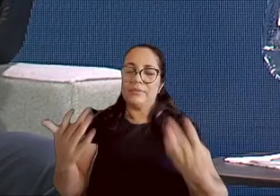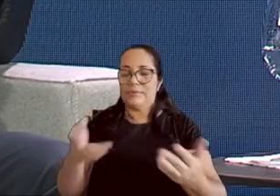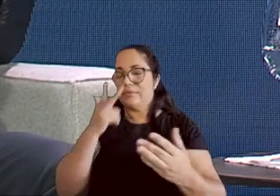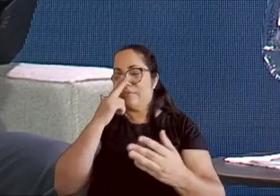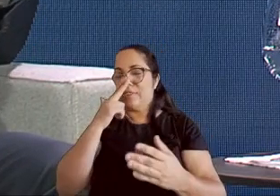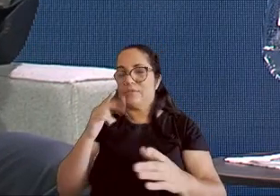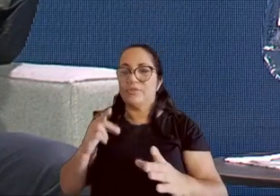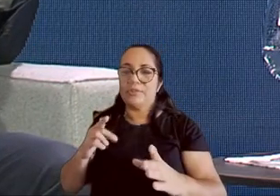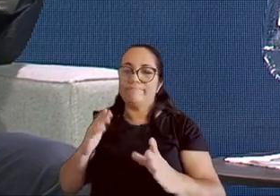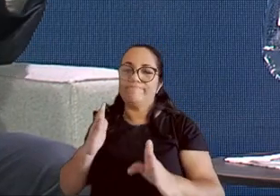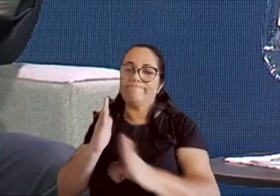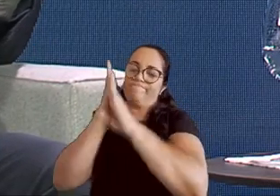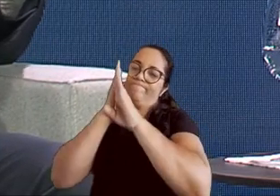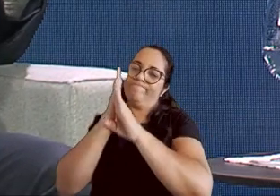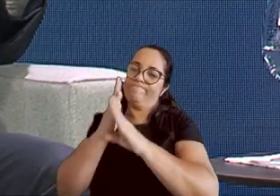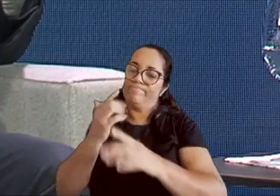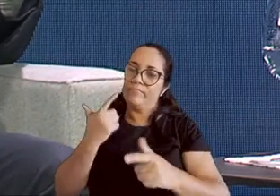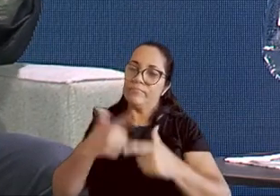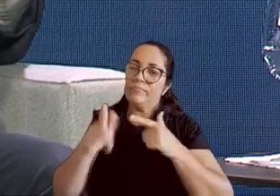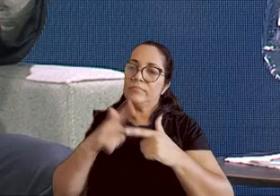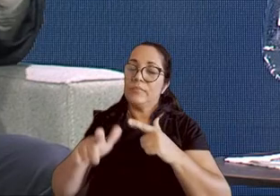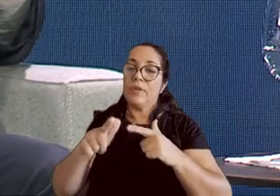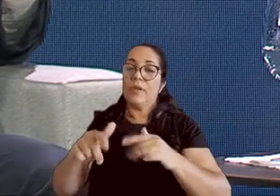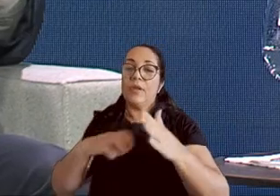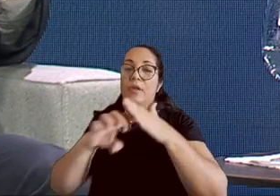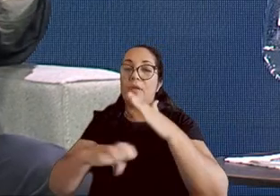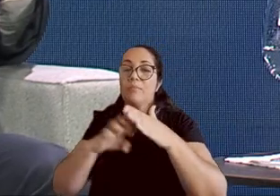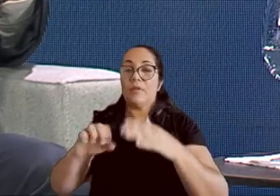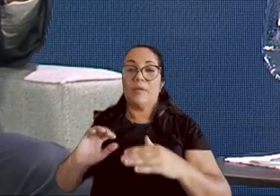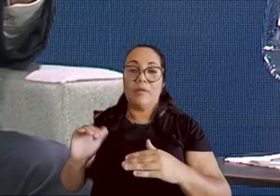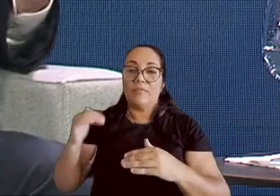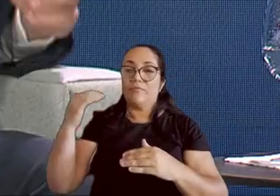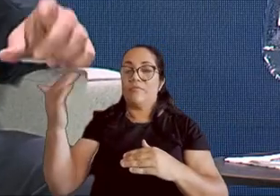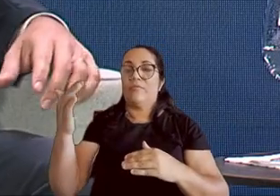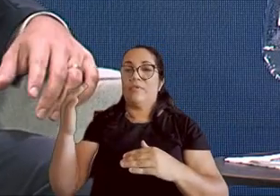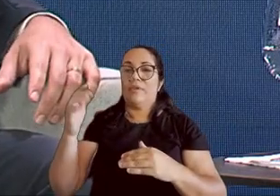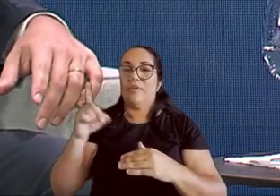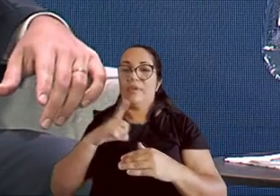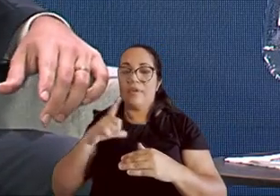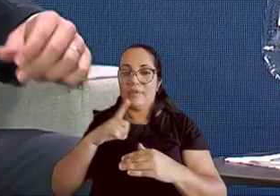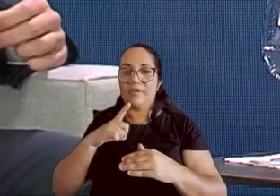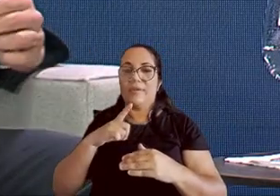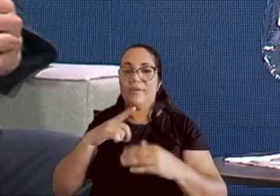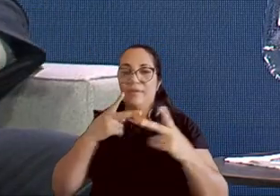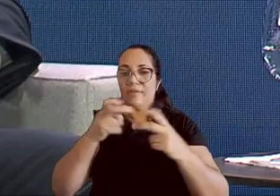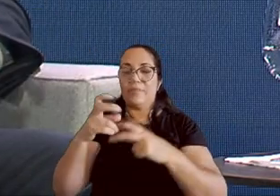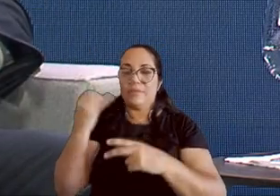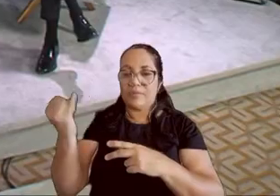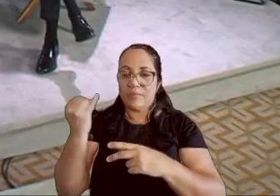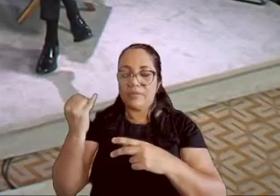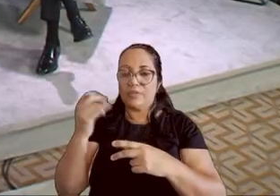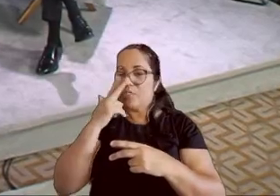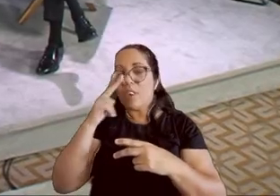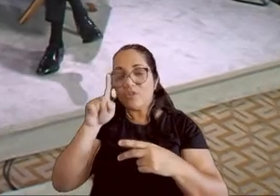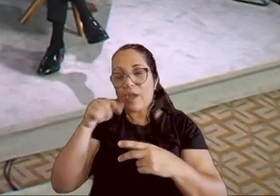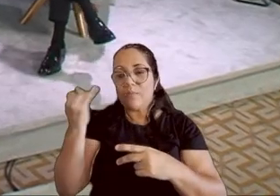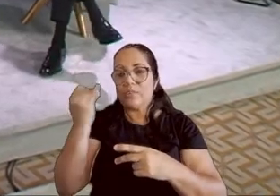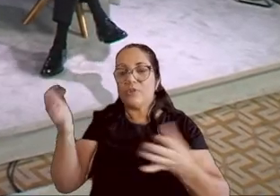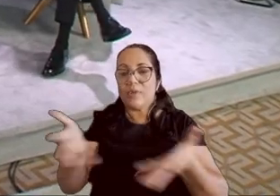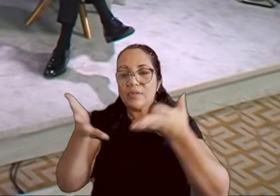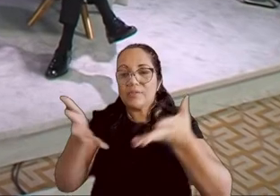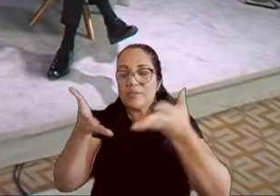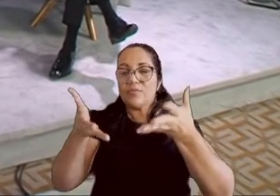ele ele dá muito mais valor né esse tema e com a sensação acho que ajudaria a incentivar esse mercado local é um maravilha